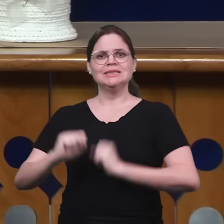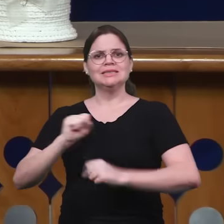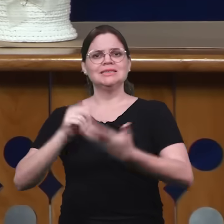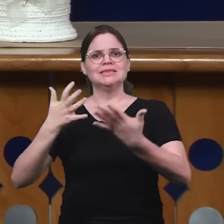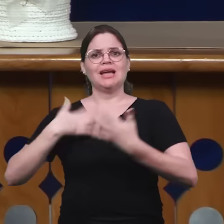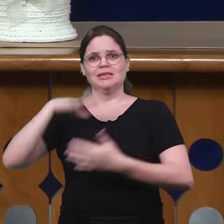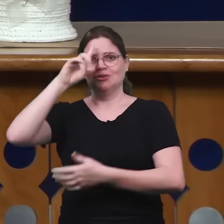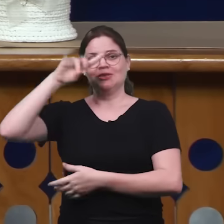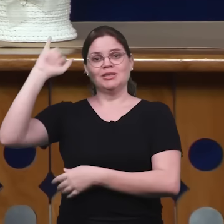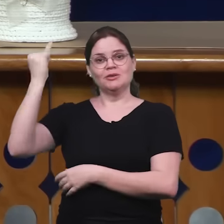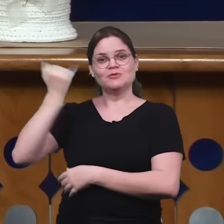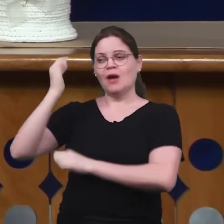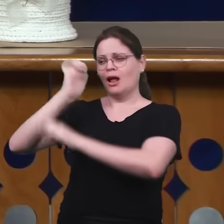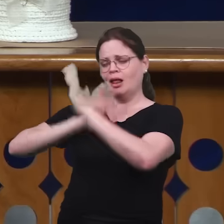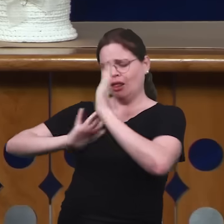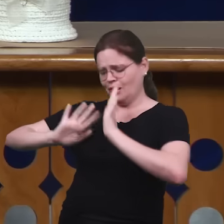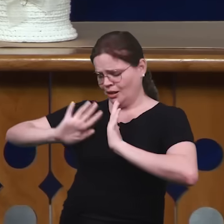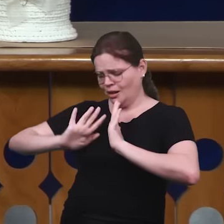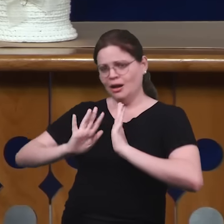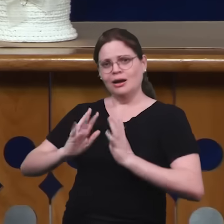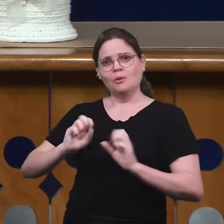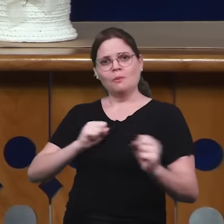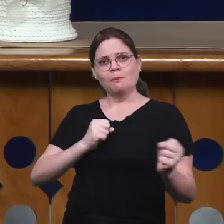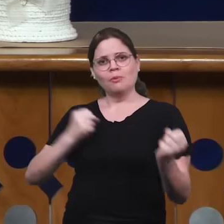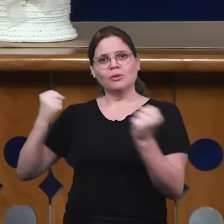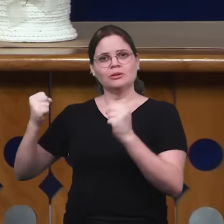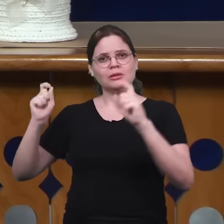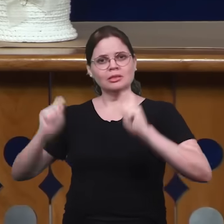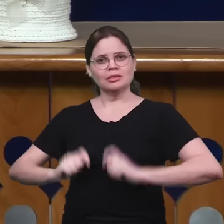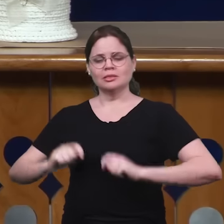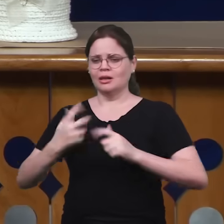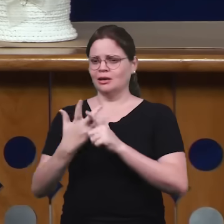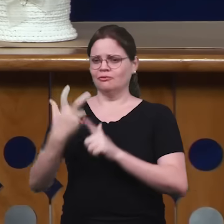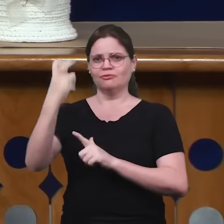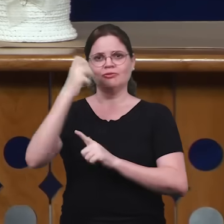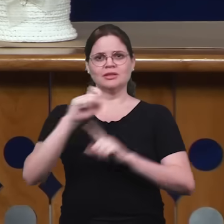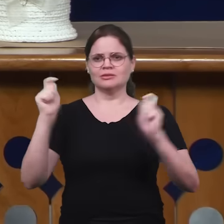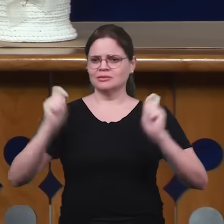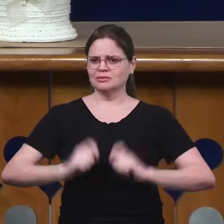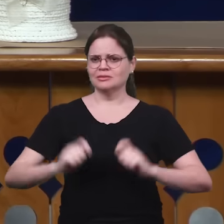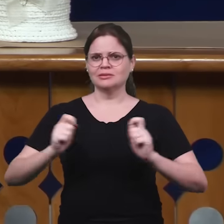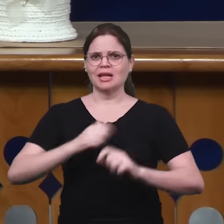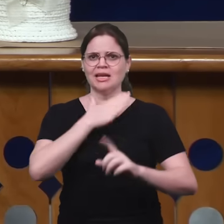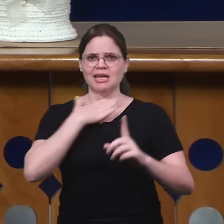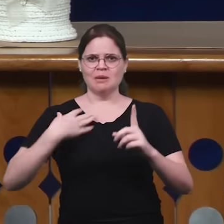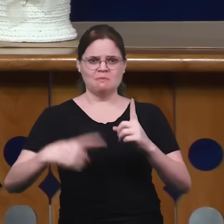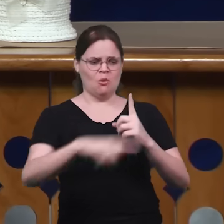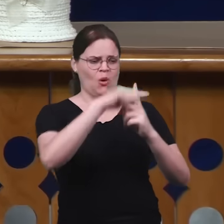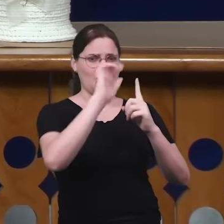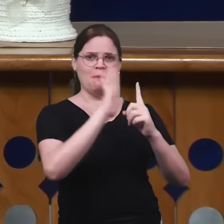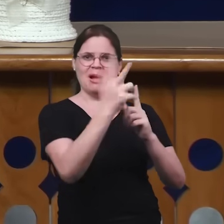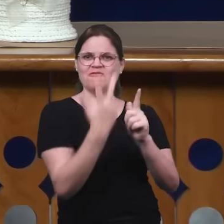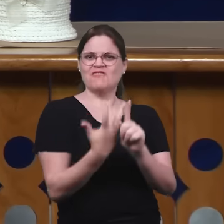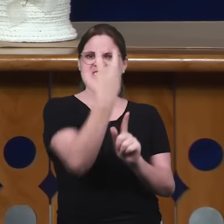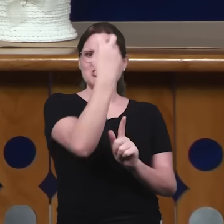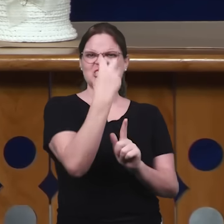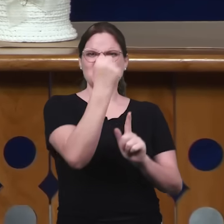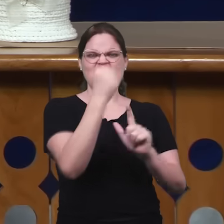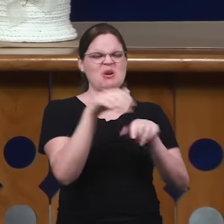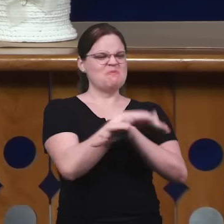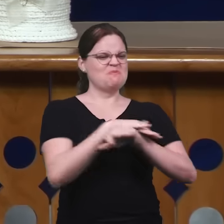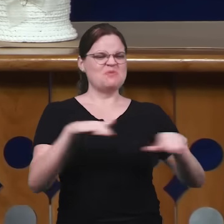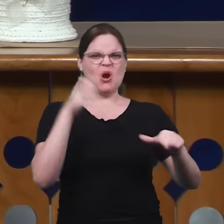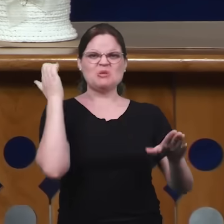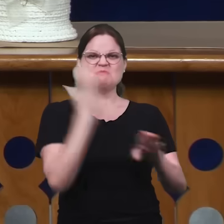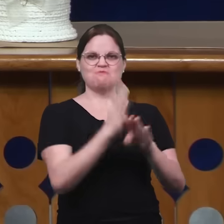voz de Deus, um Deus poderoso, um Deus vencedor, um Deus que venceu a morte, um Deus que os seus braços estão